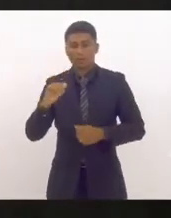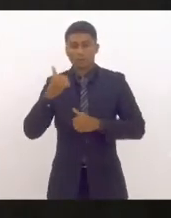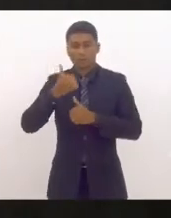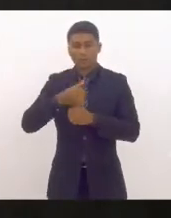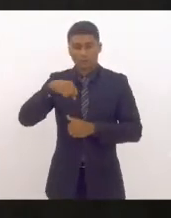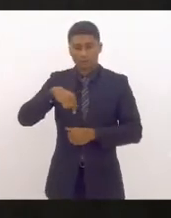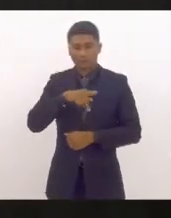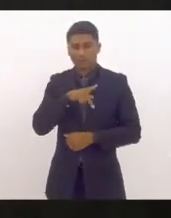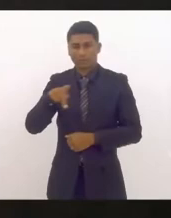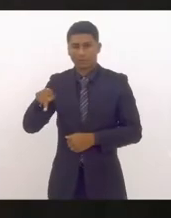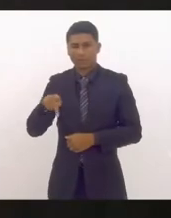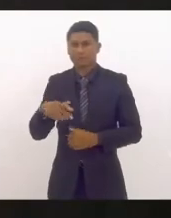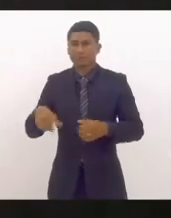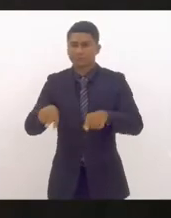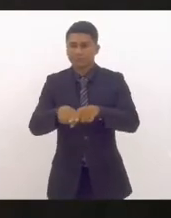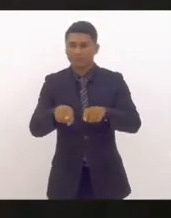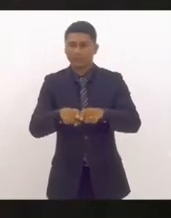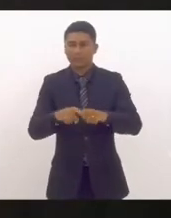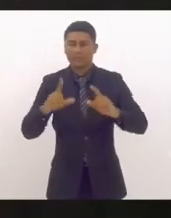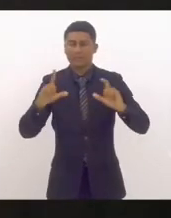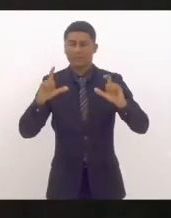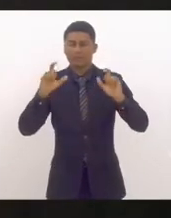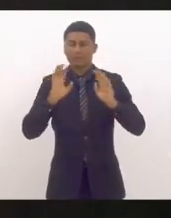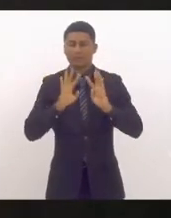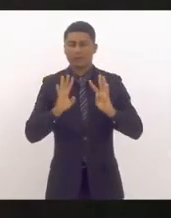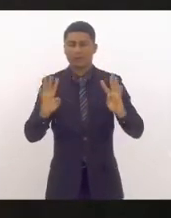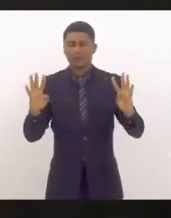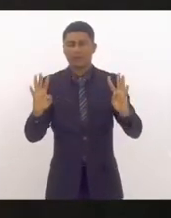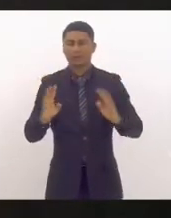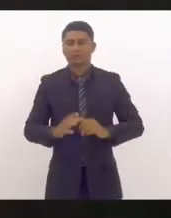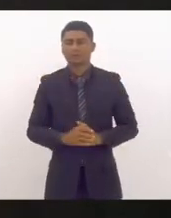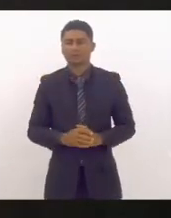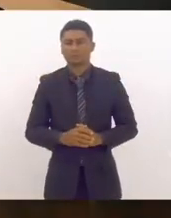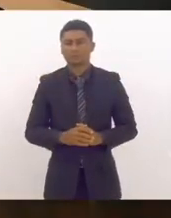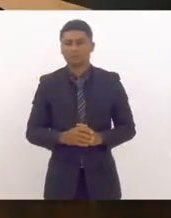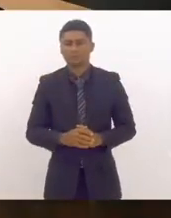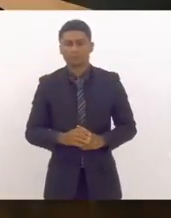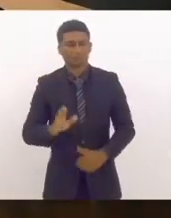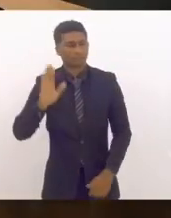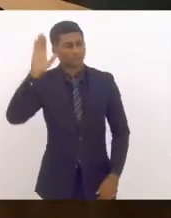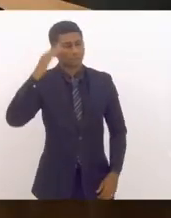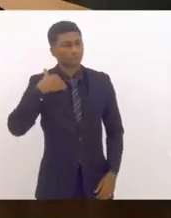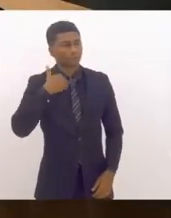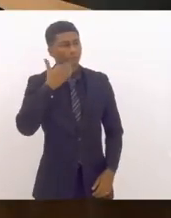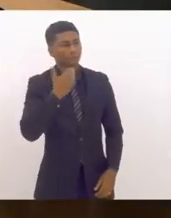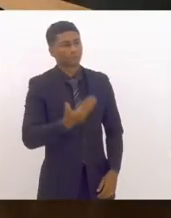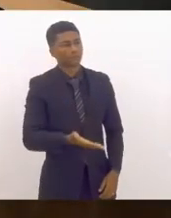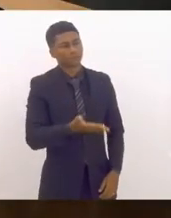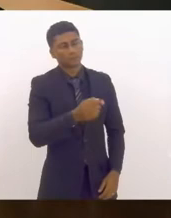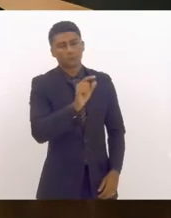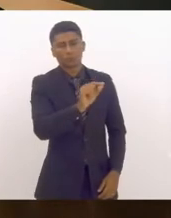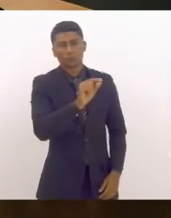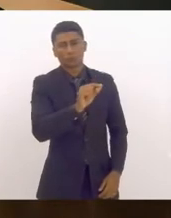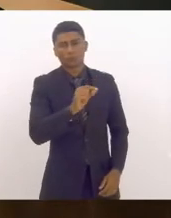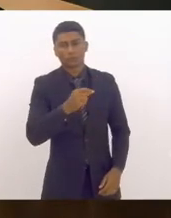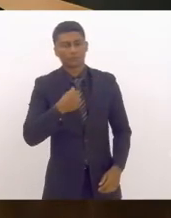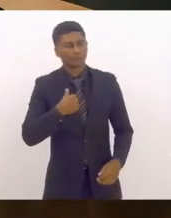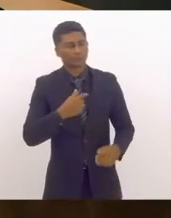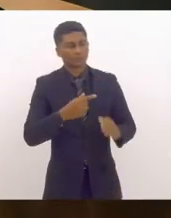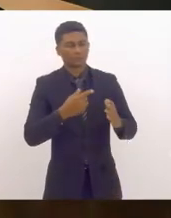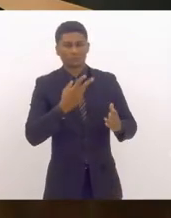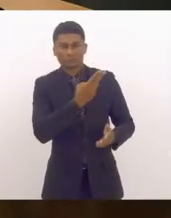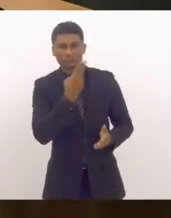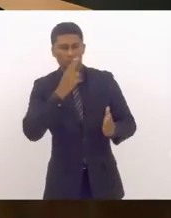presidência, para sair na fotografia. Presidente, questão de ordem. Queria só solicitar a Vossa Excelência, coautoria no